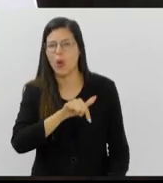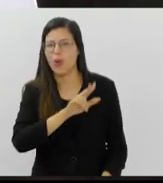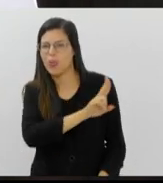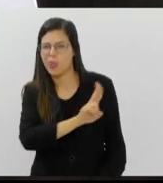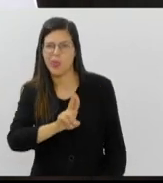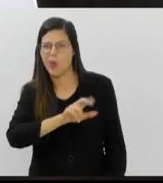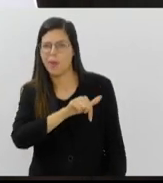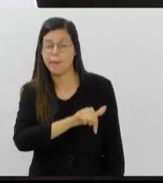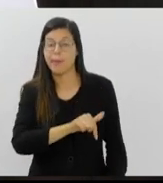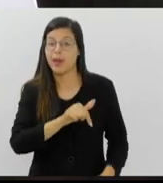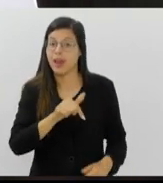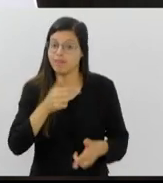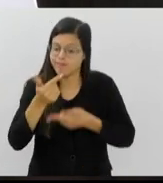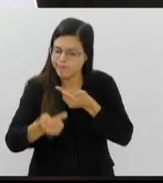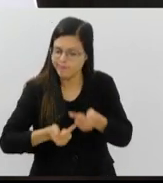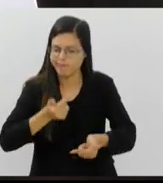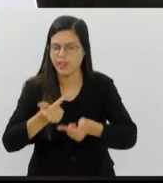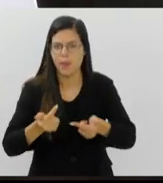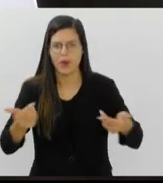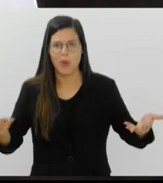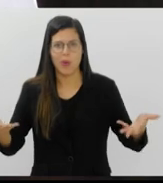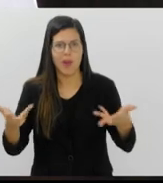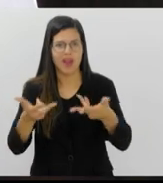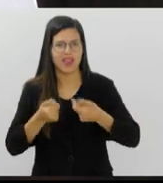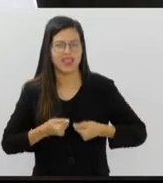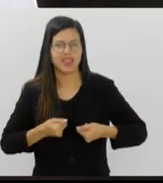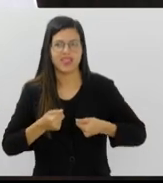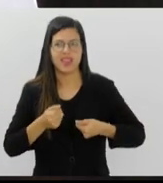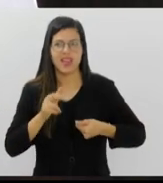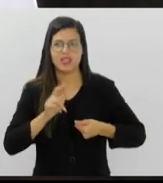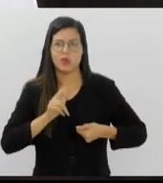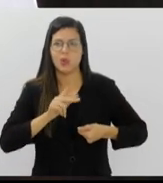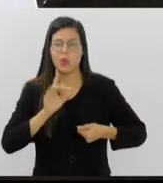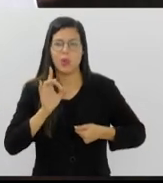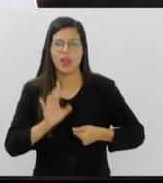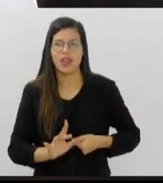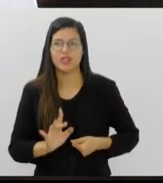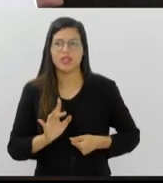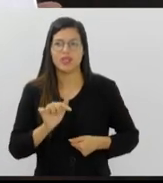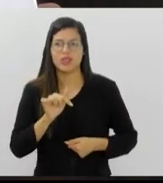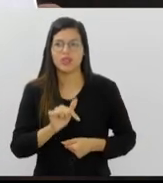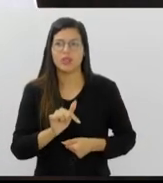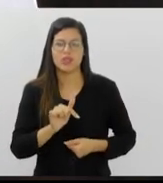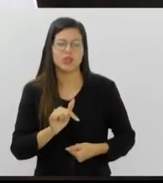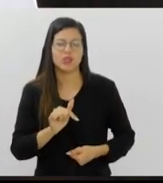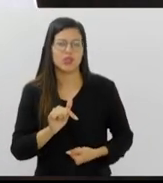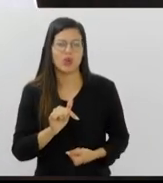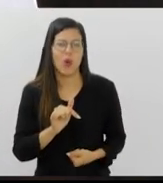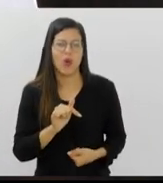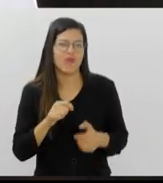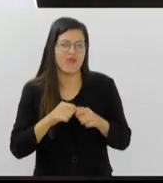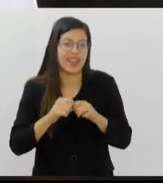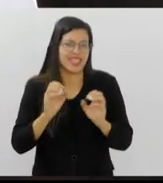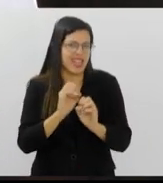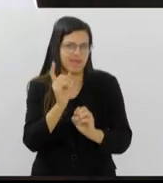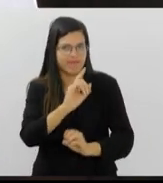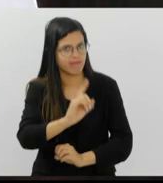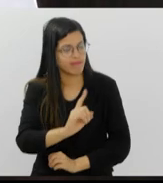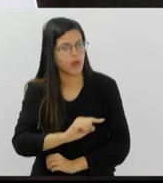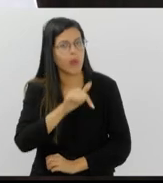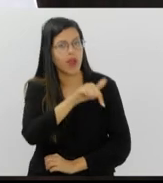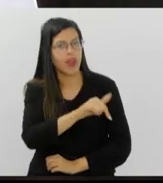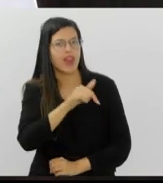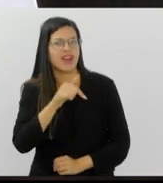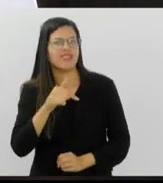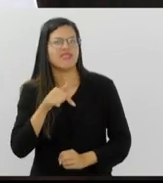de excelência, ela não é uma figura decorativa, como muitas vice-presidentes são, não, ela se importa, ela põe